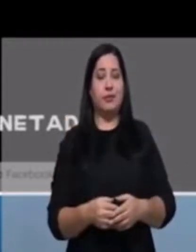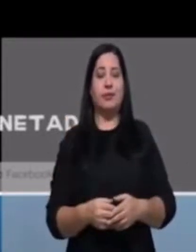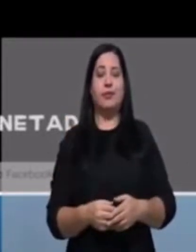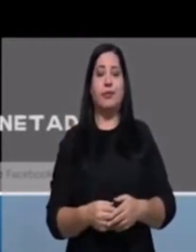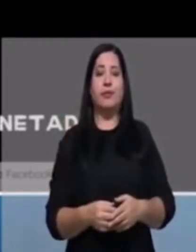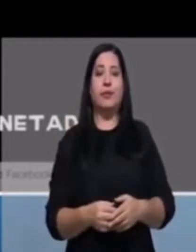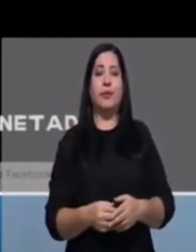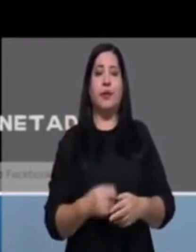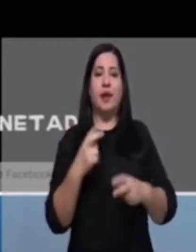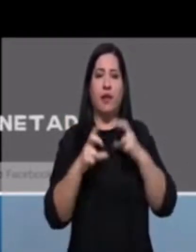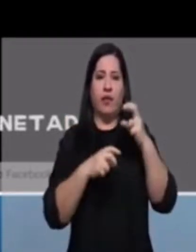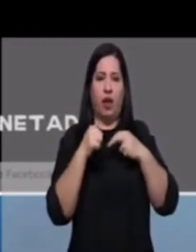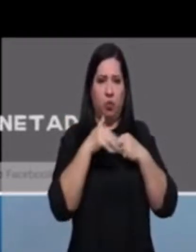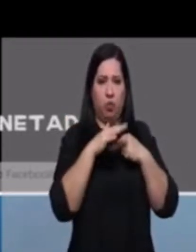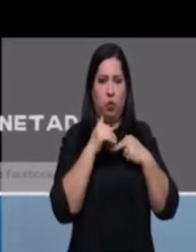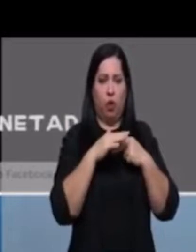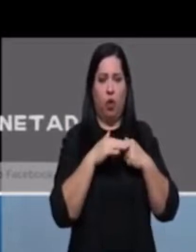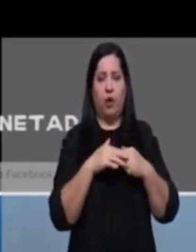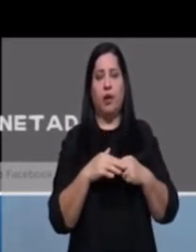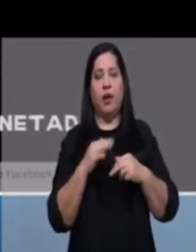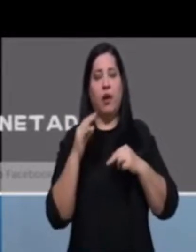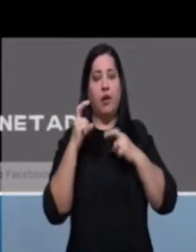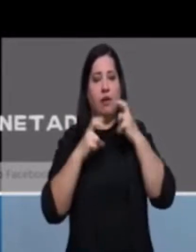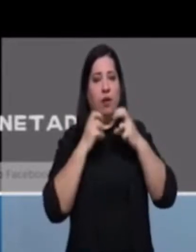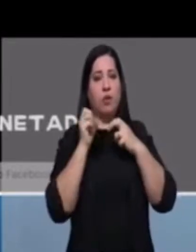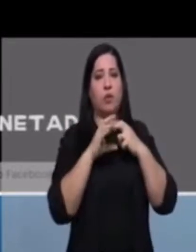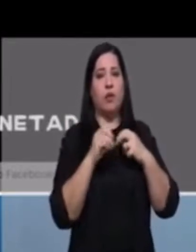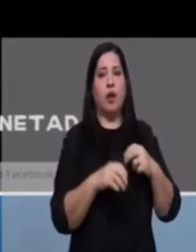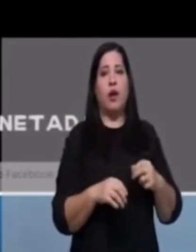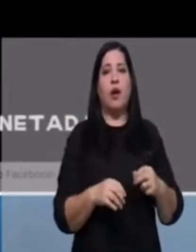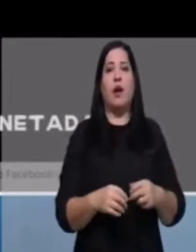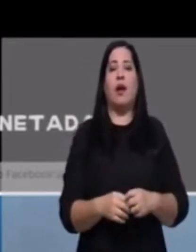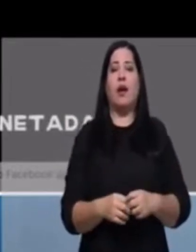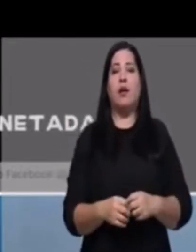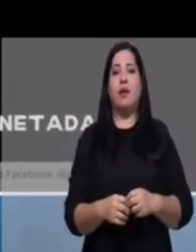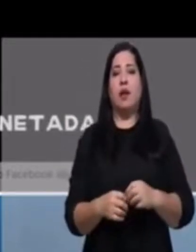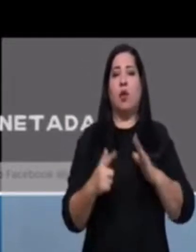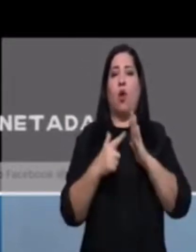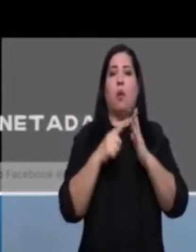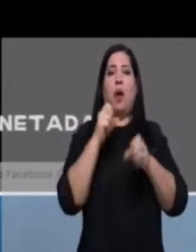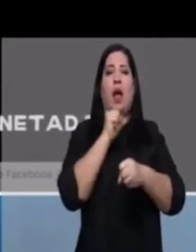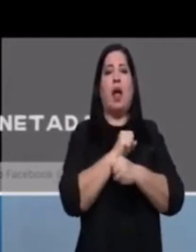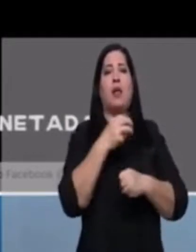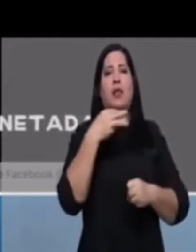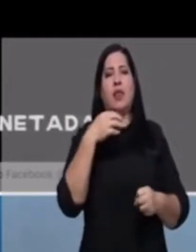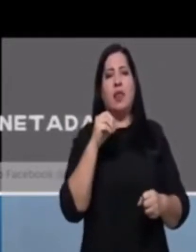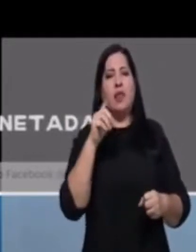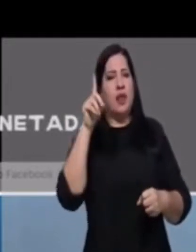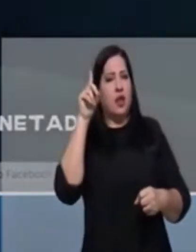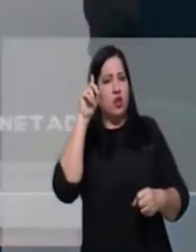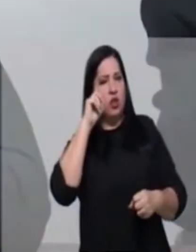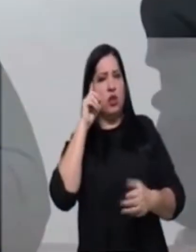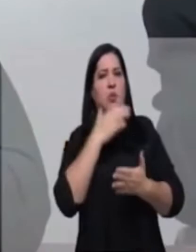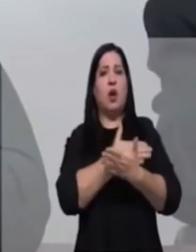comércio de Ourinhos ele fica parado pelo menos por 30 dias retomar